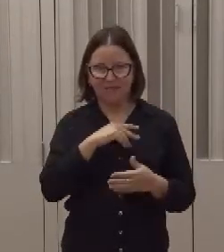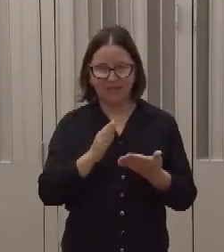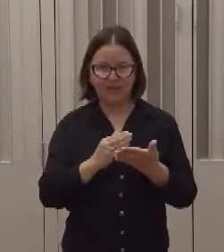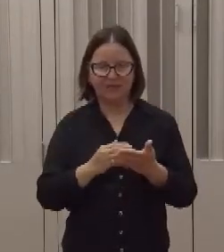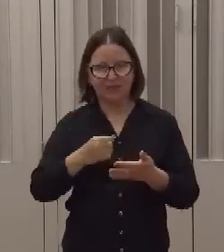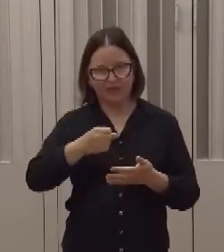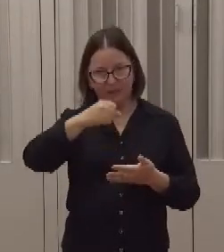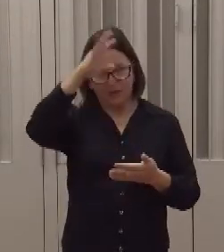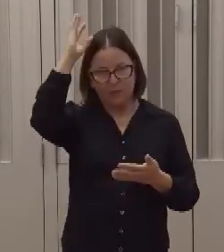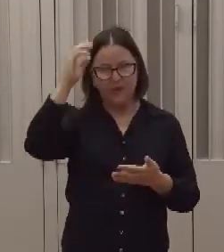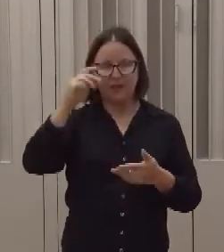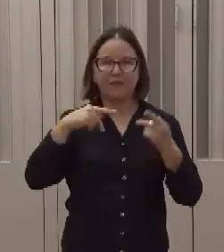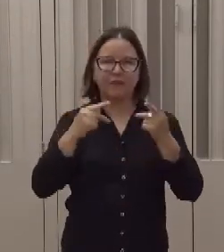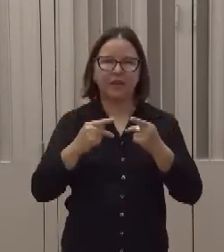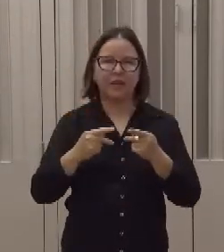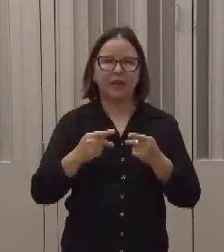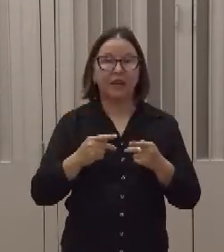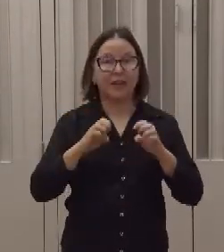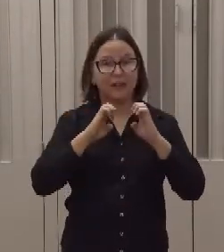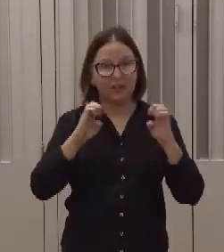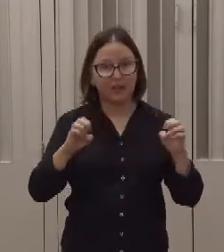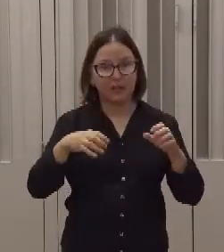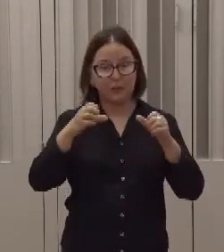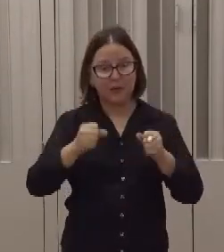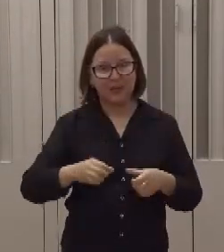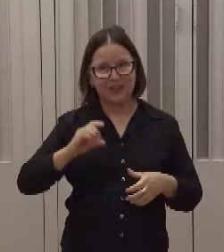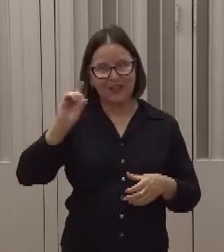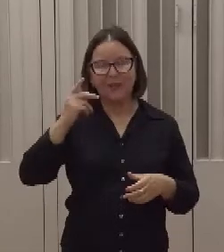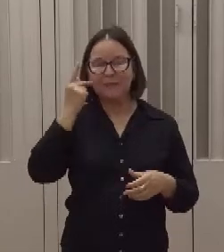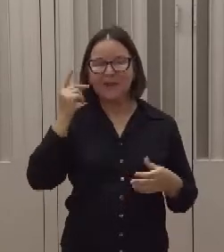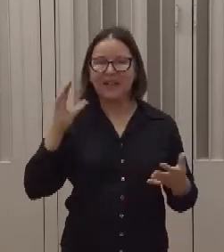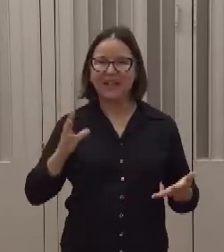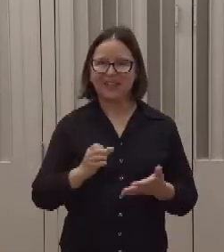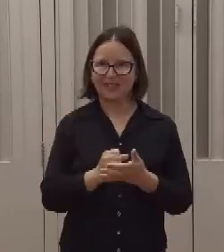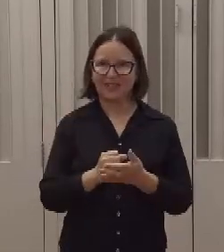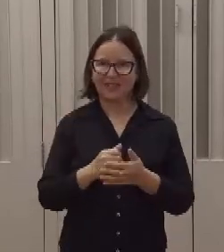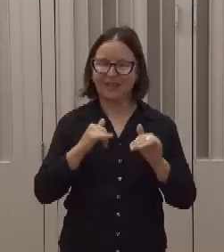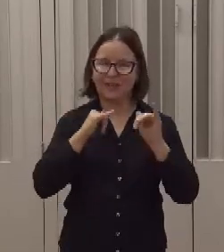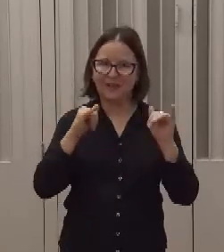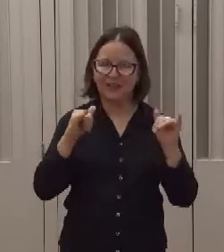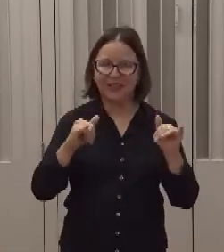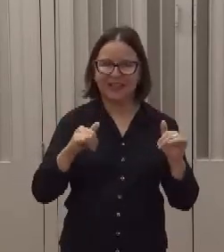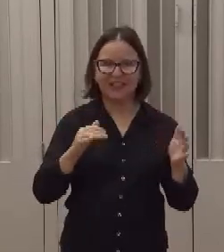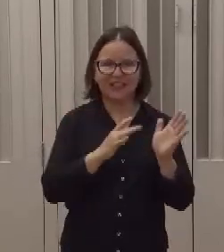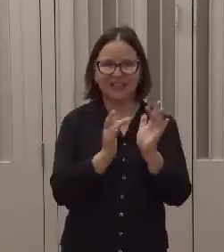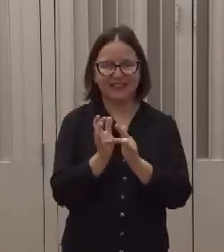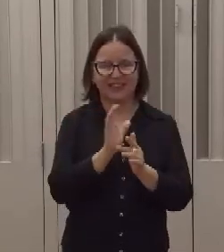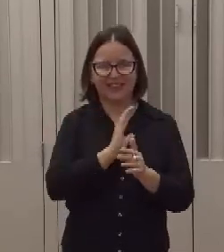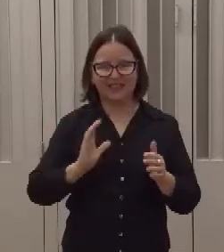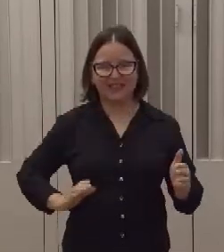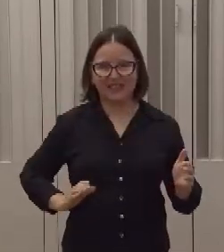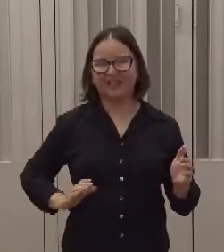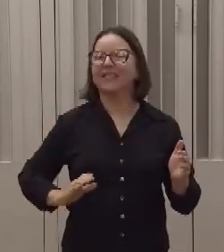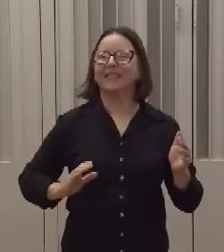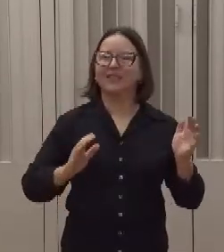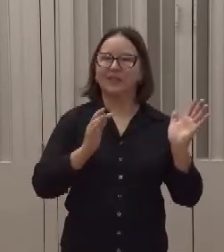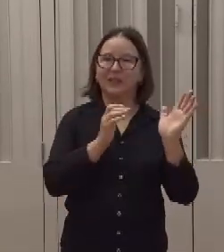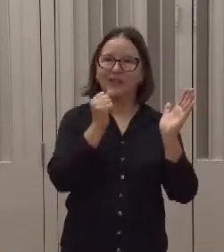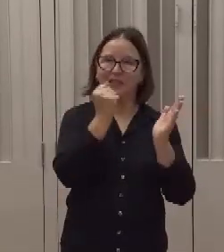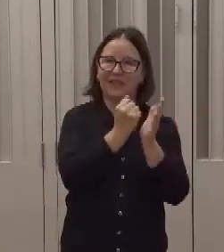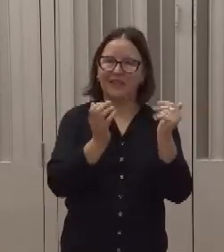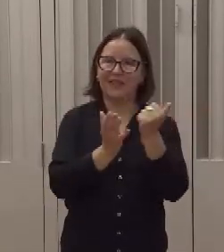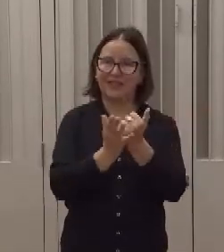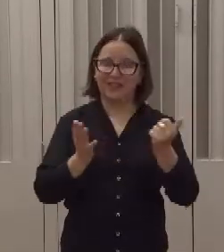é o poder de Deus para a salvação. A mensagem de Jesus Cristo crucificado e ressurreto, esse é o poder da